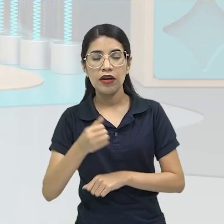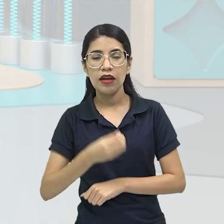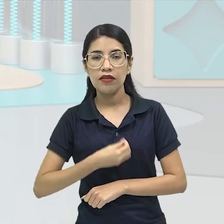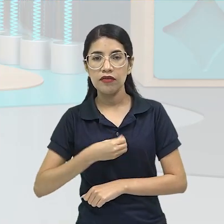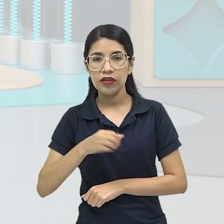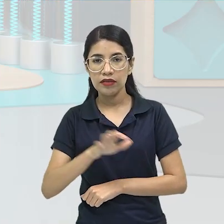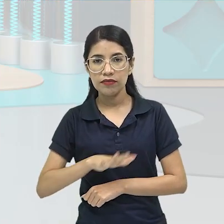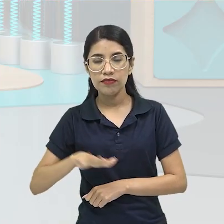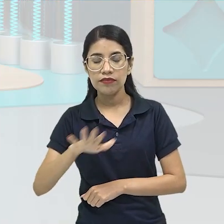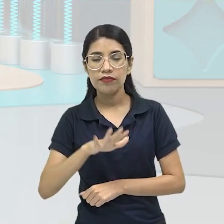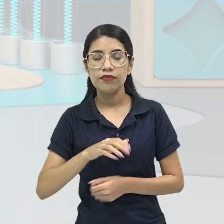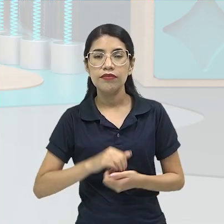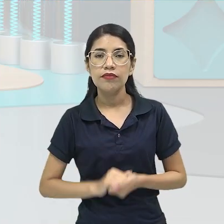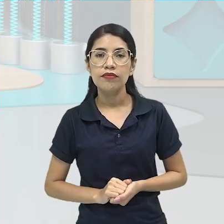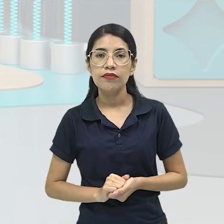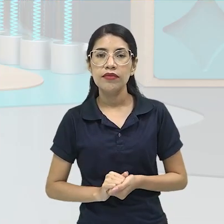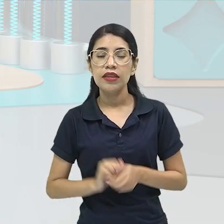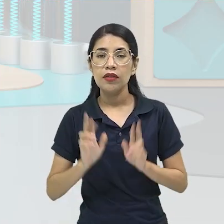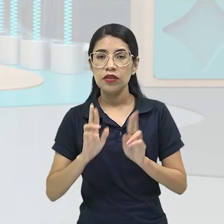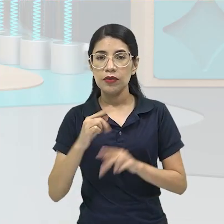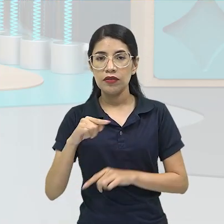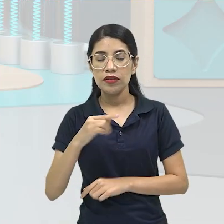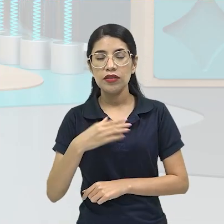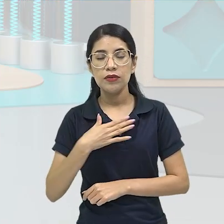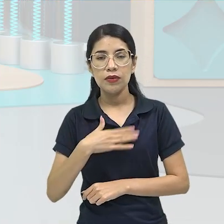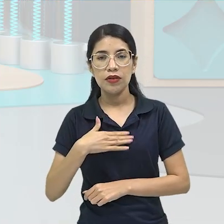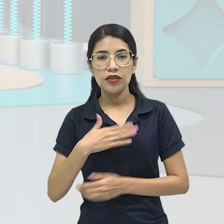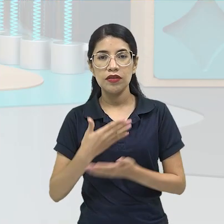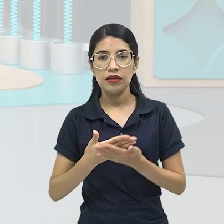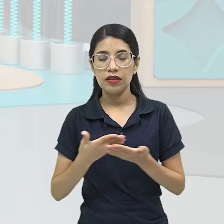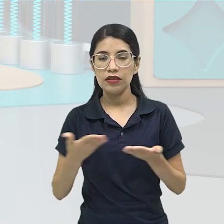nosso ambiente. Certo, gente? Eu espero que vocês tenham